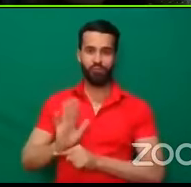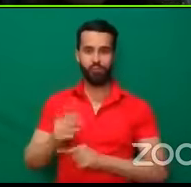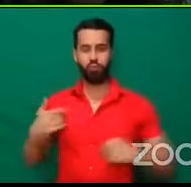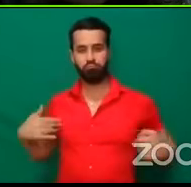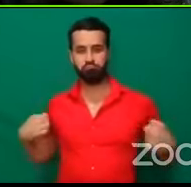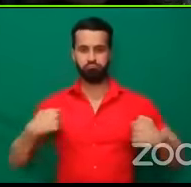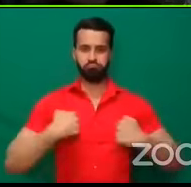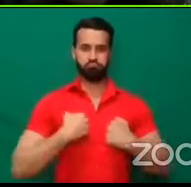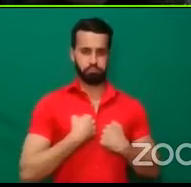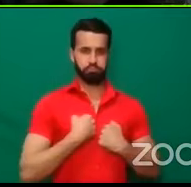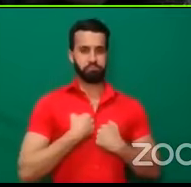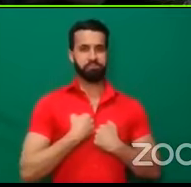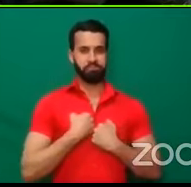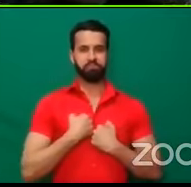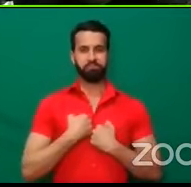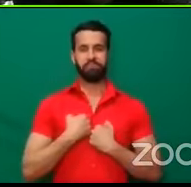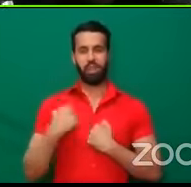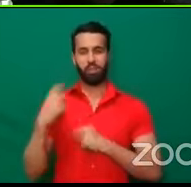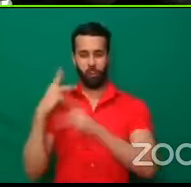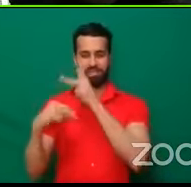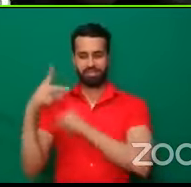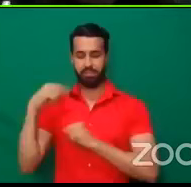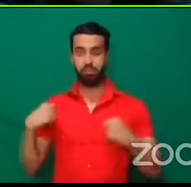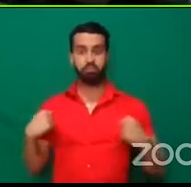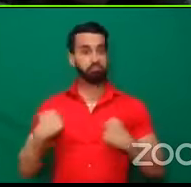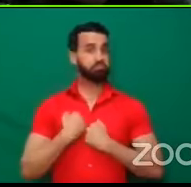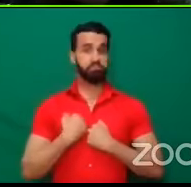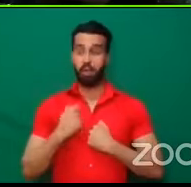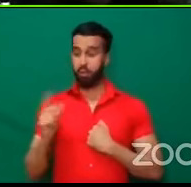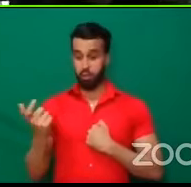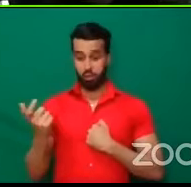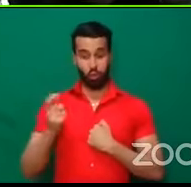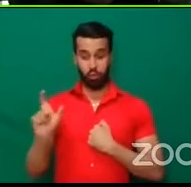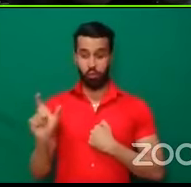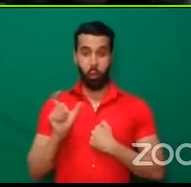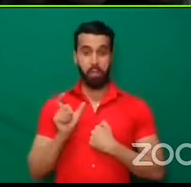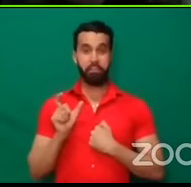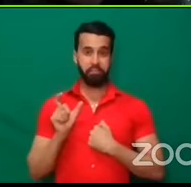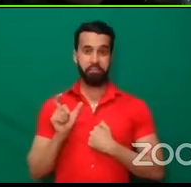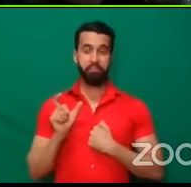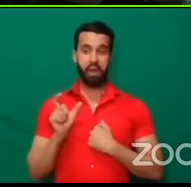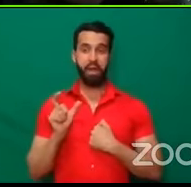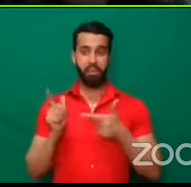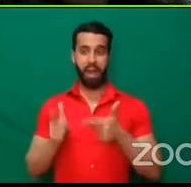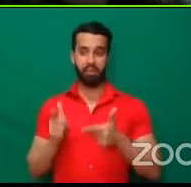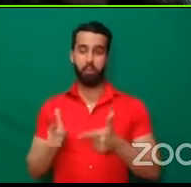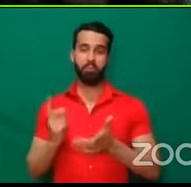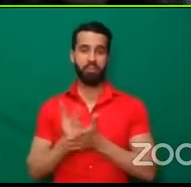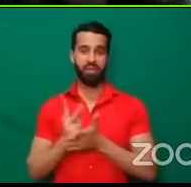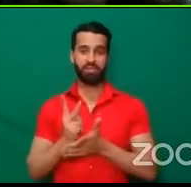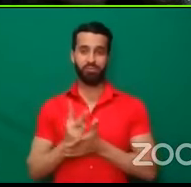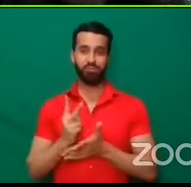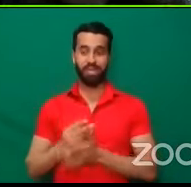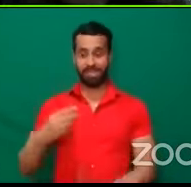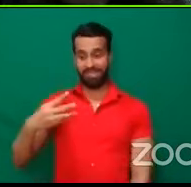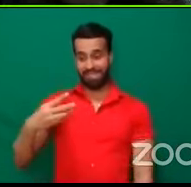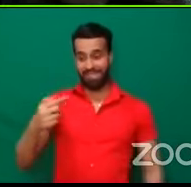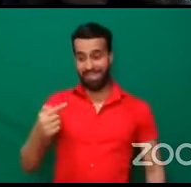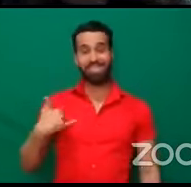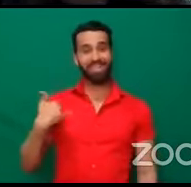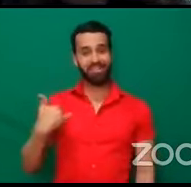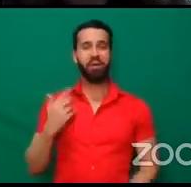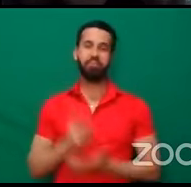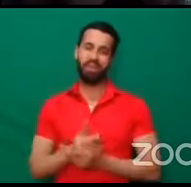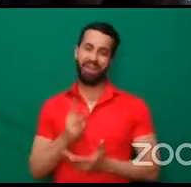jaqueta desde de moleque, né? E aí pegou o apelido, né? Então até hoje, né? Tô 37 e ainda me chamo